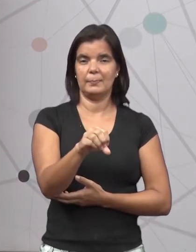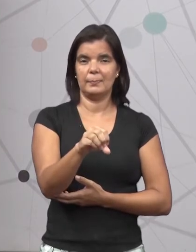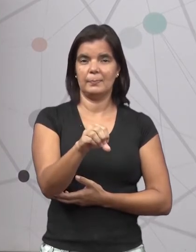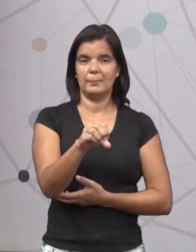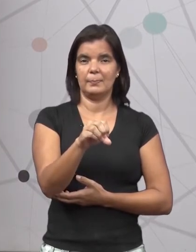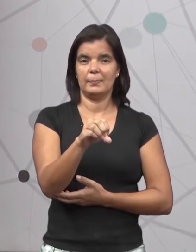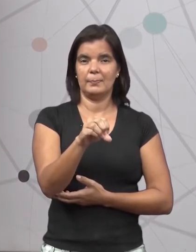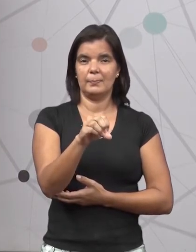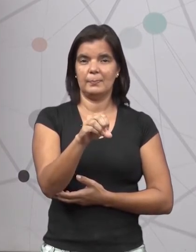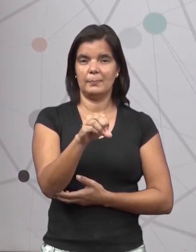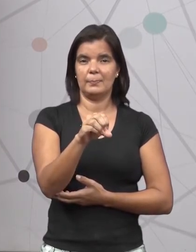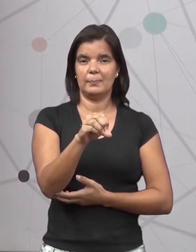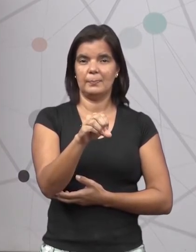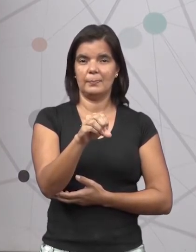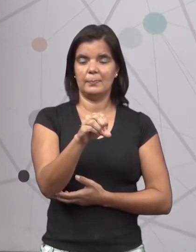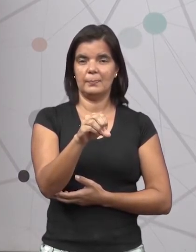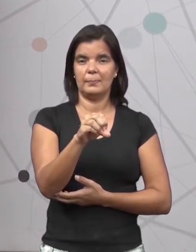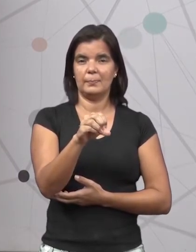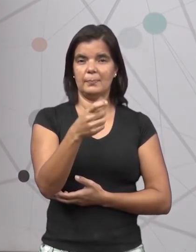19,